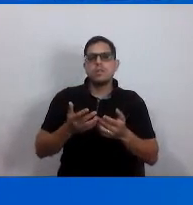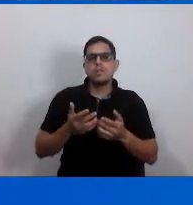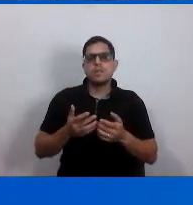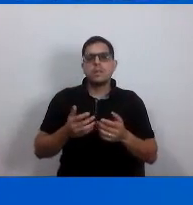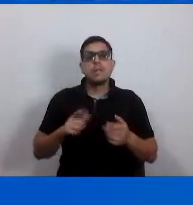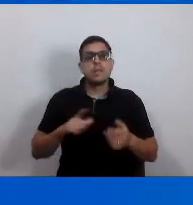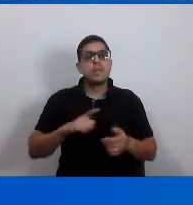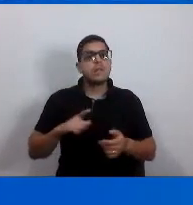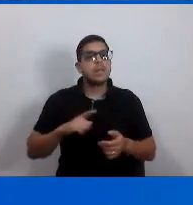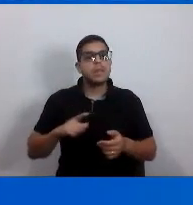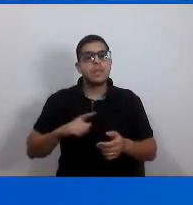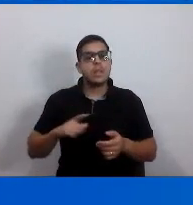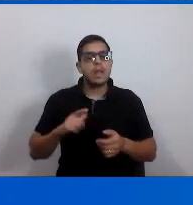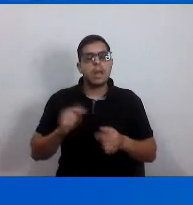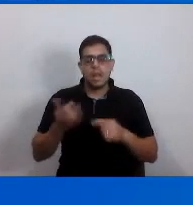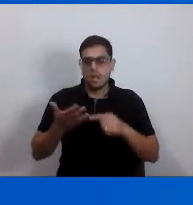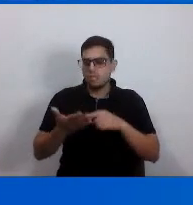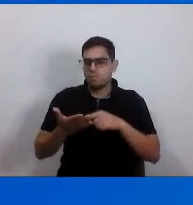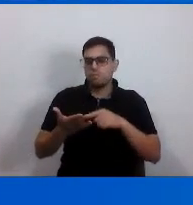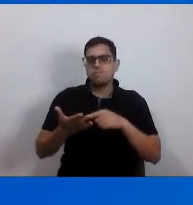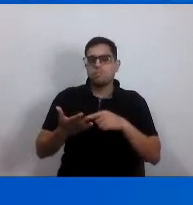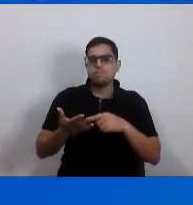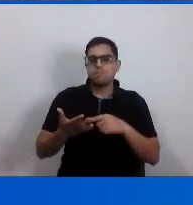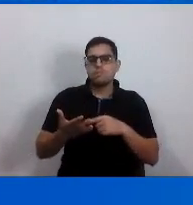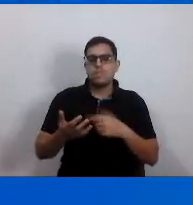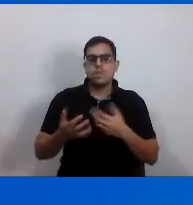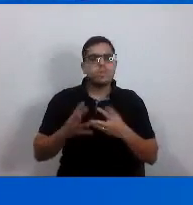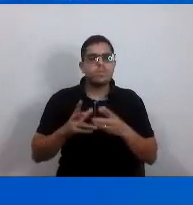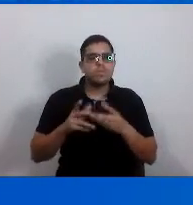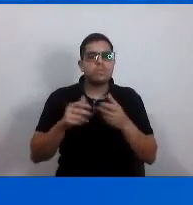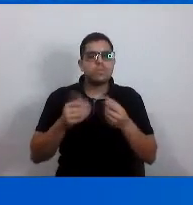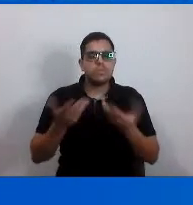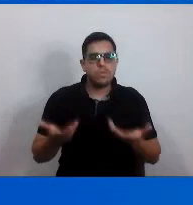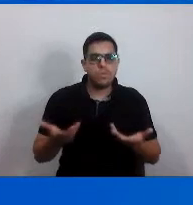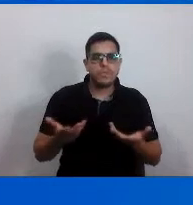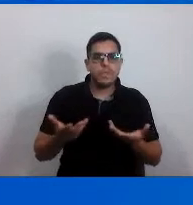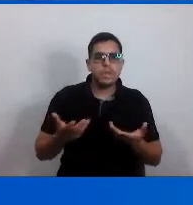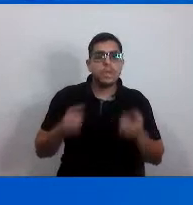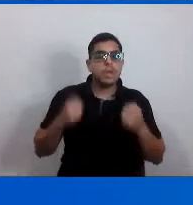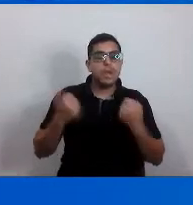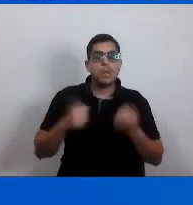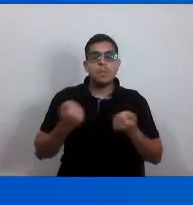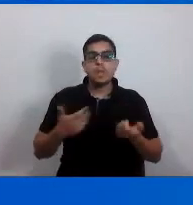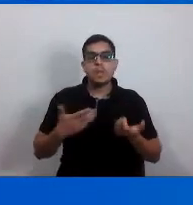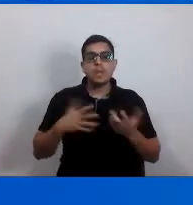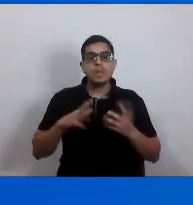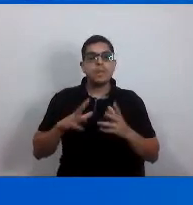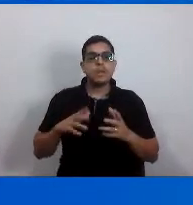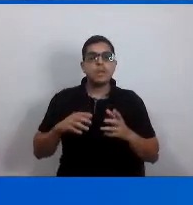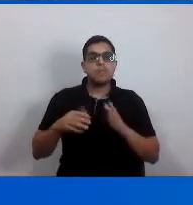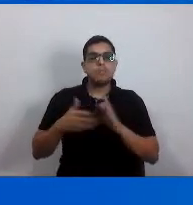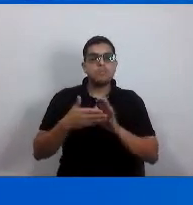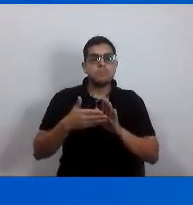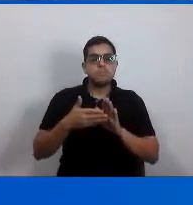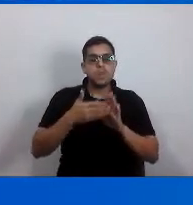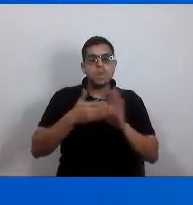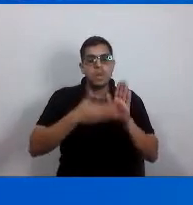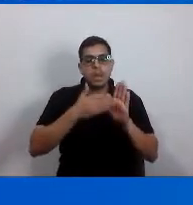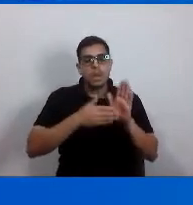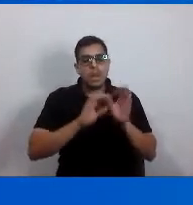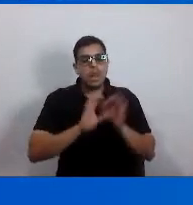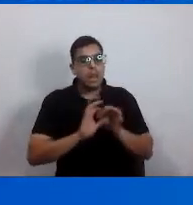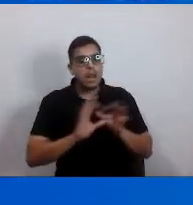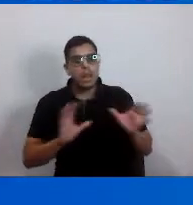hoje a tecnologia tem que ser transparente é para Que ela possa oportunizar que o aprendizado que o aprendizado